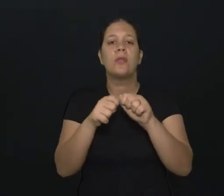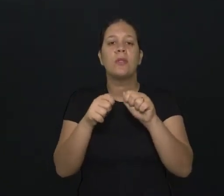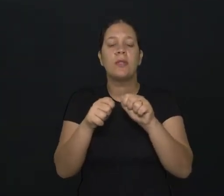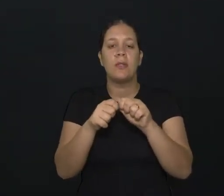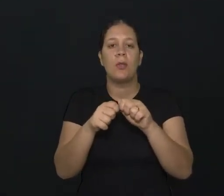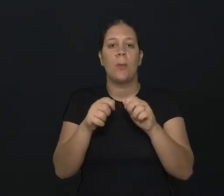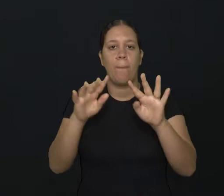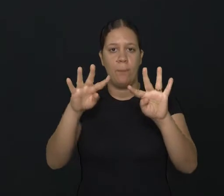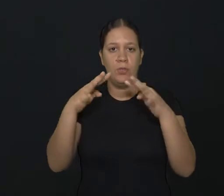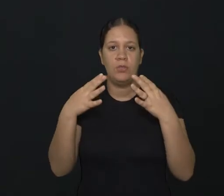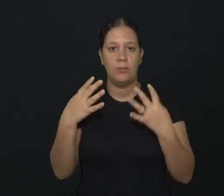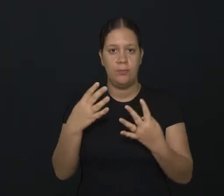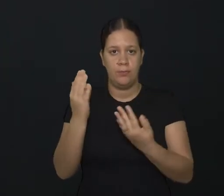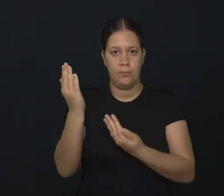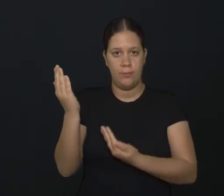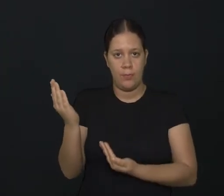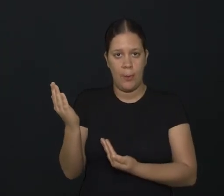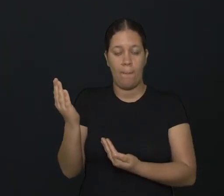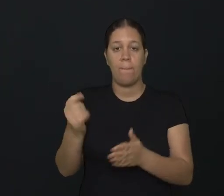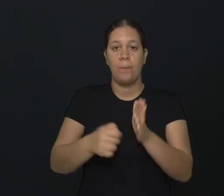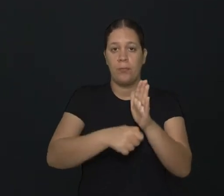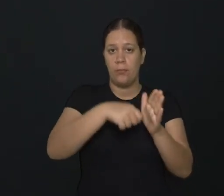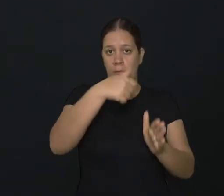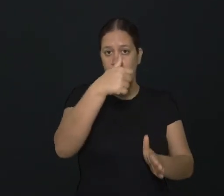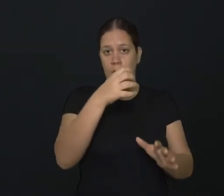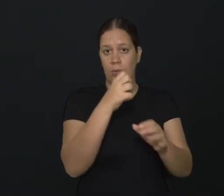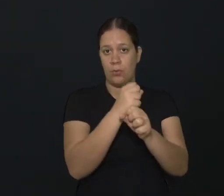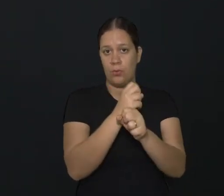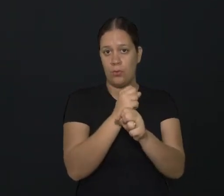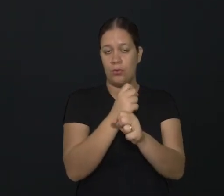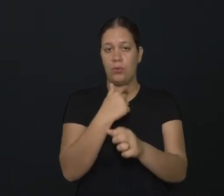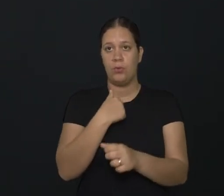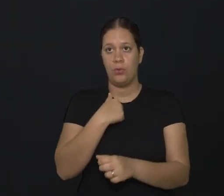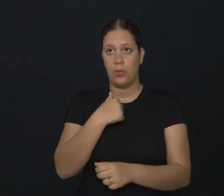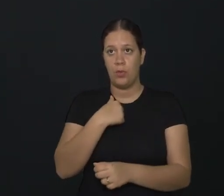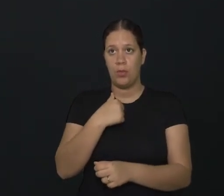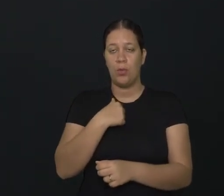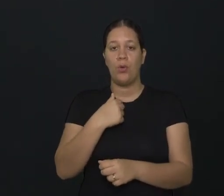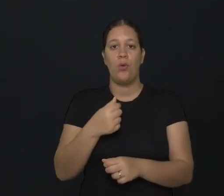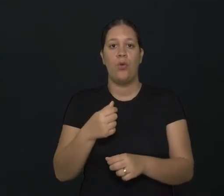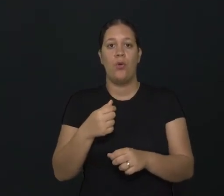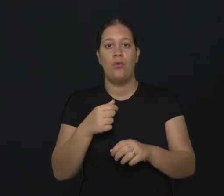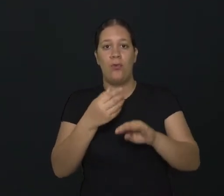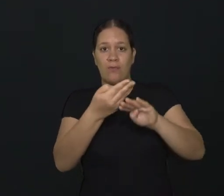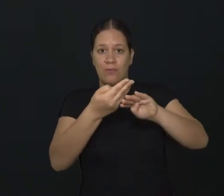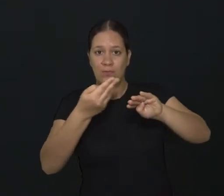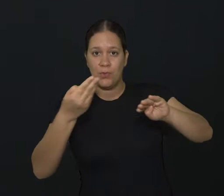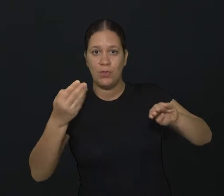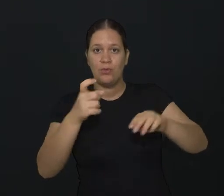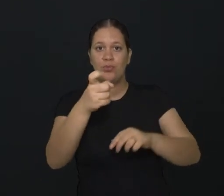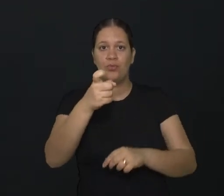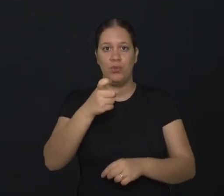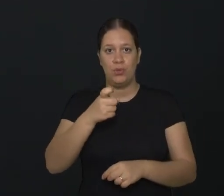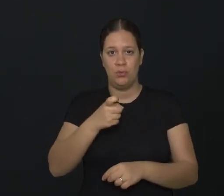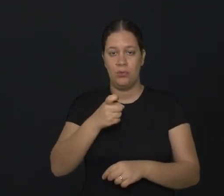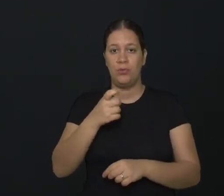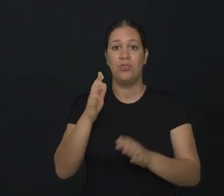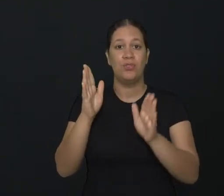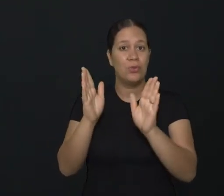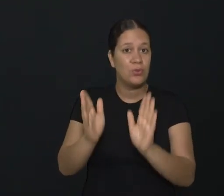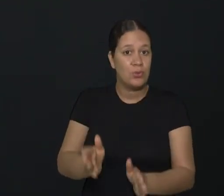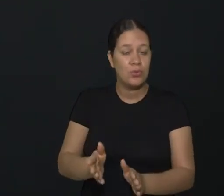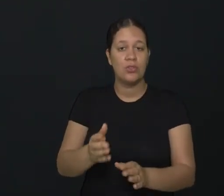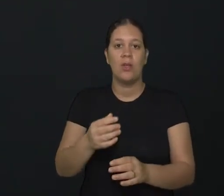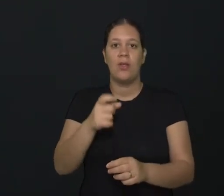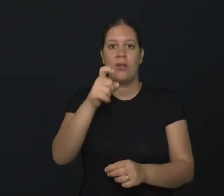gente faz isso? Reparem aqui. Dessa primeira equação, por exemplo, eu estou isolando o valor do x. Já que eu vou